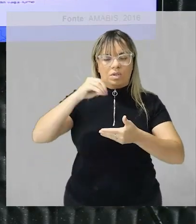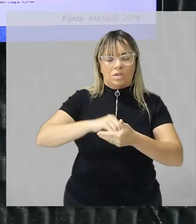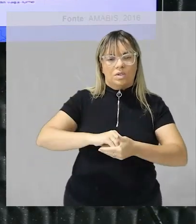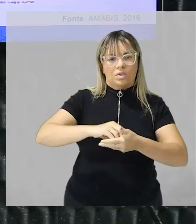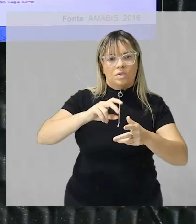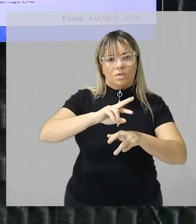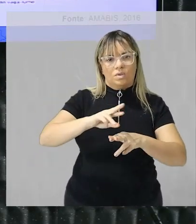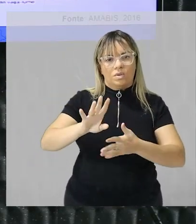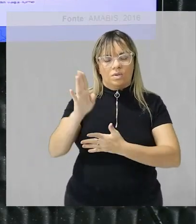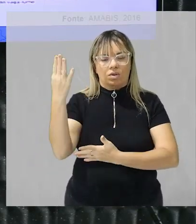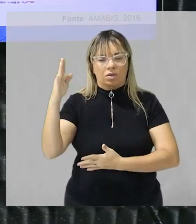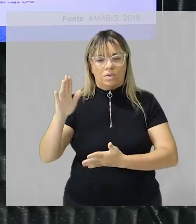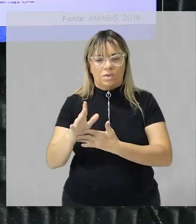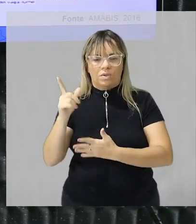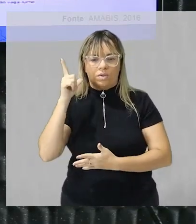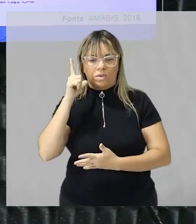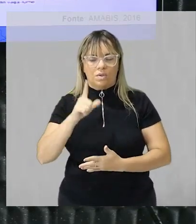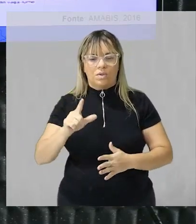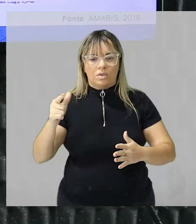bactérias consigam